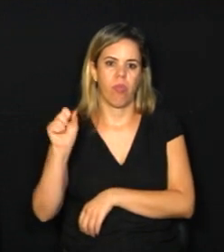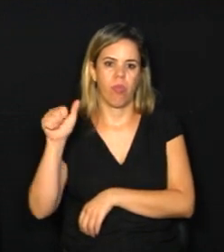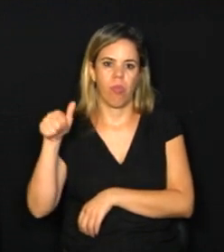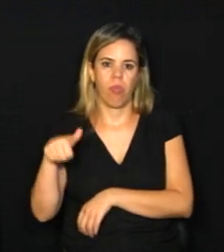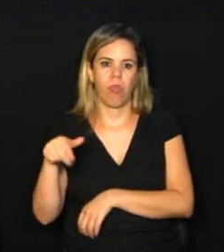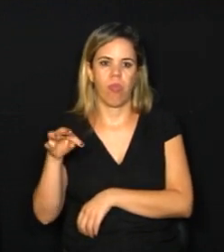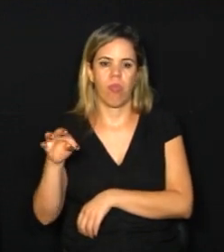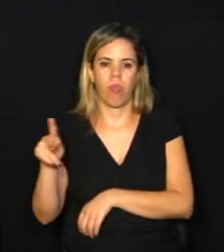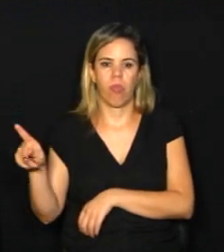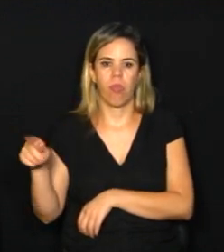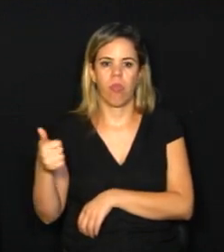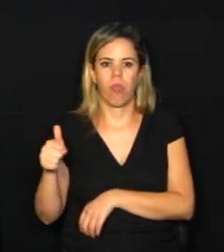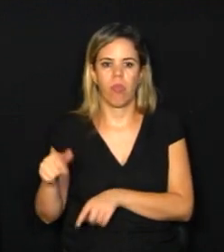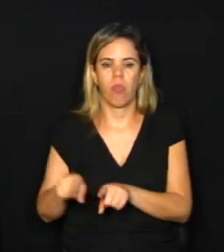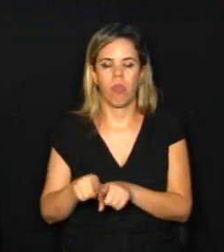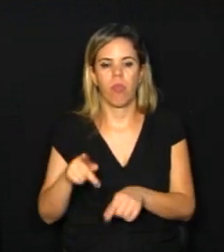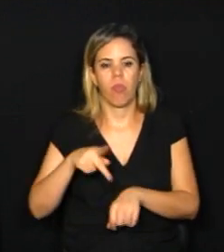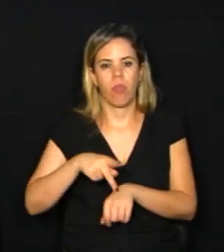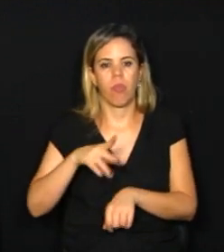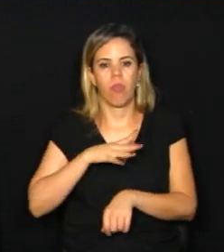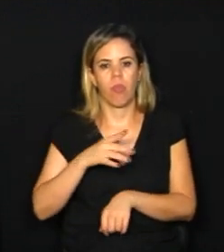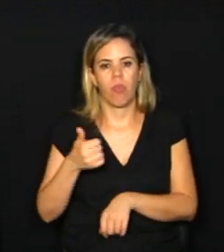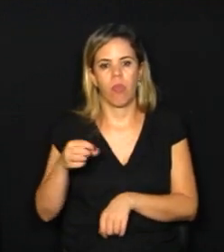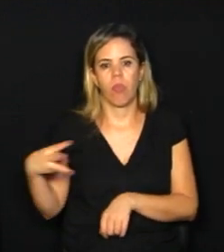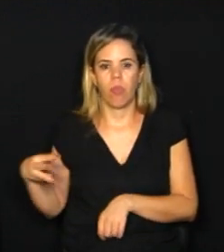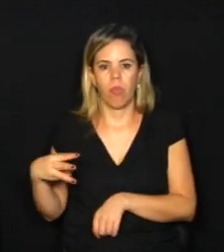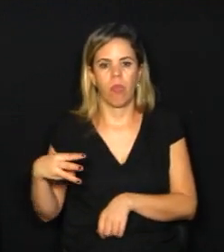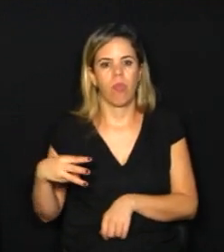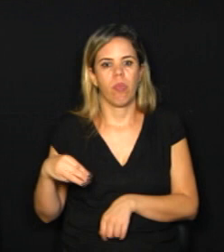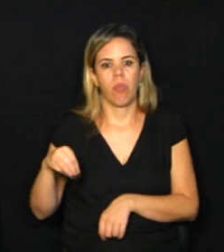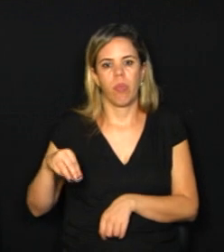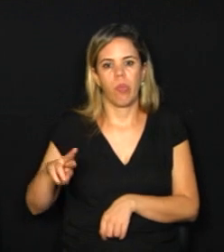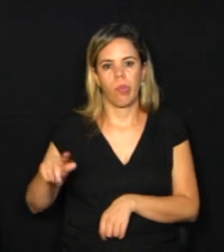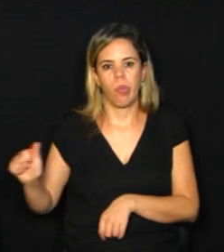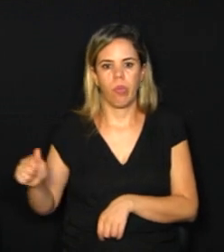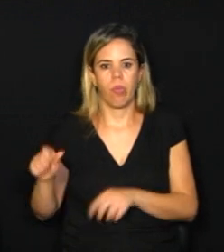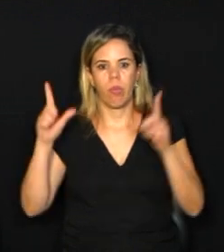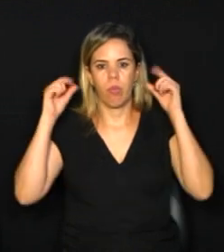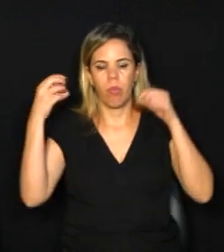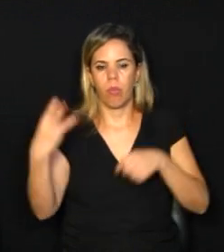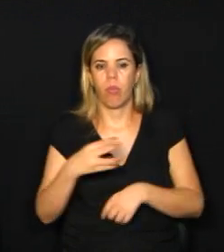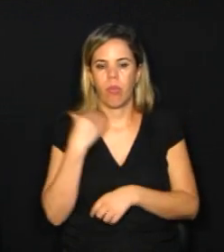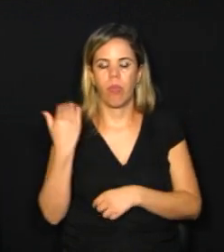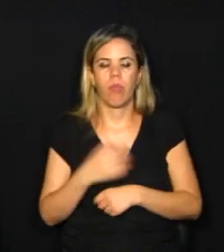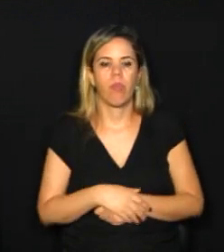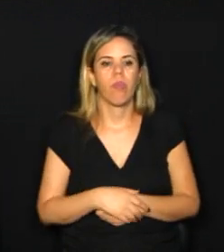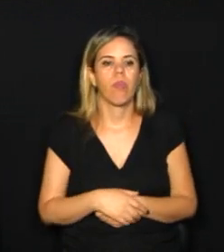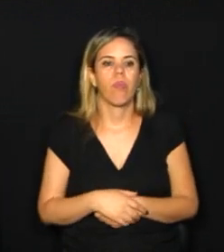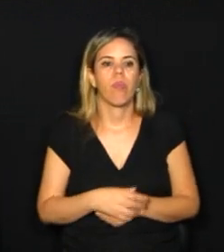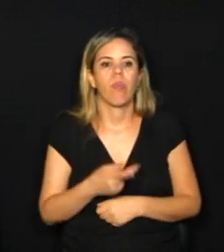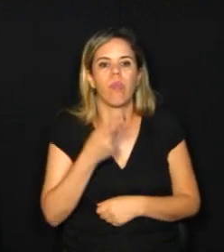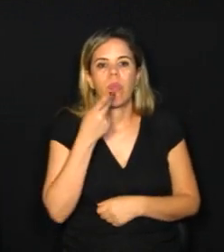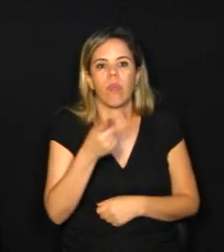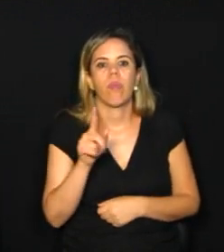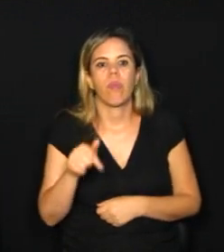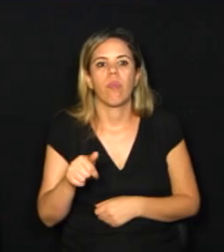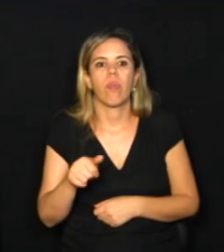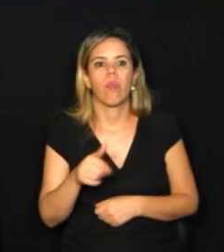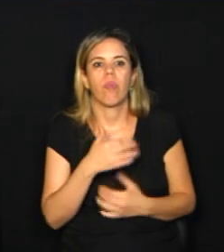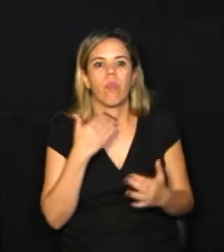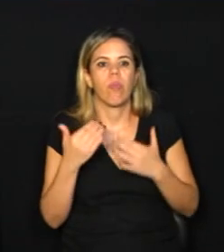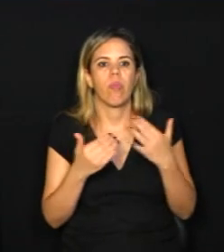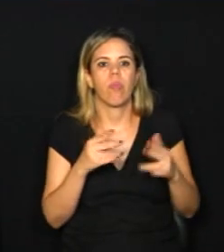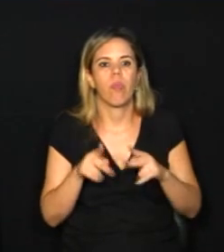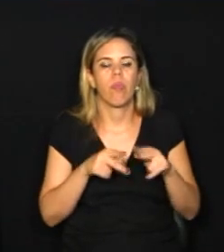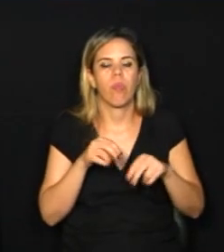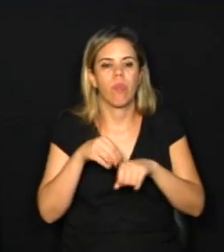óbitos, Pedreira, 13, Morungaba, 4 e Olambra, 3 mortes. Olha, e quando a gente fala dessas mortes e da